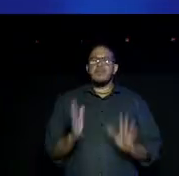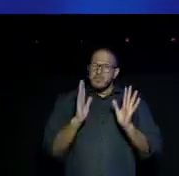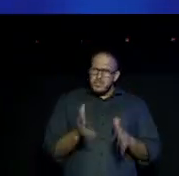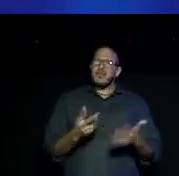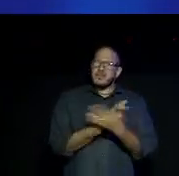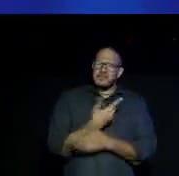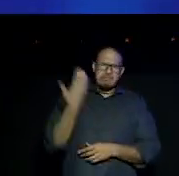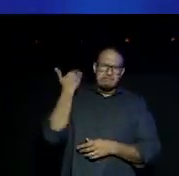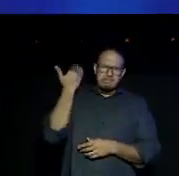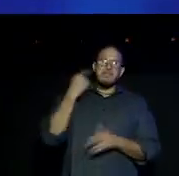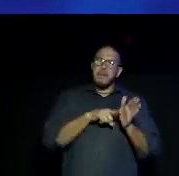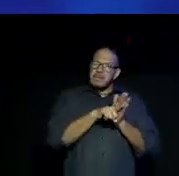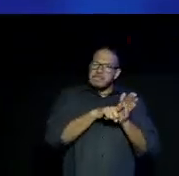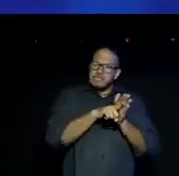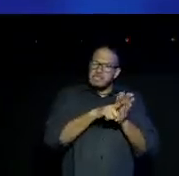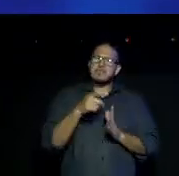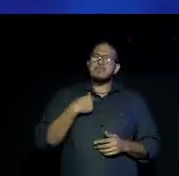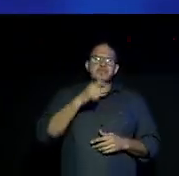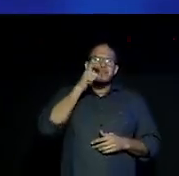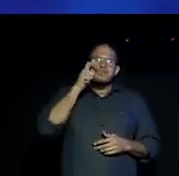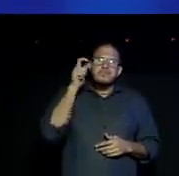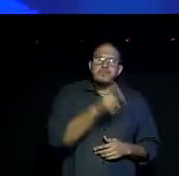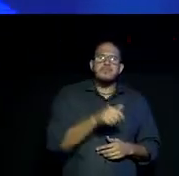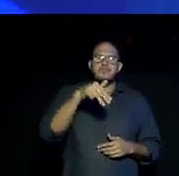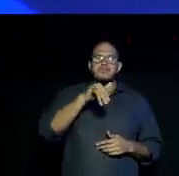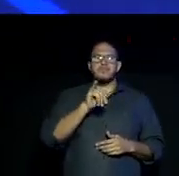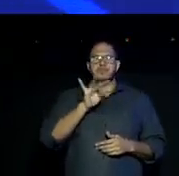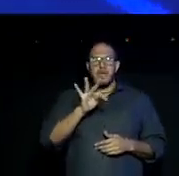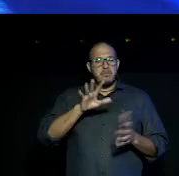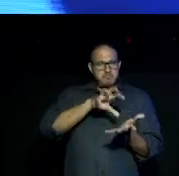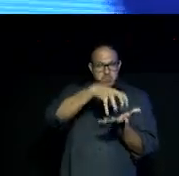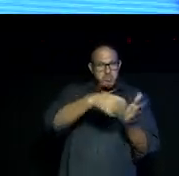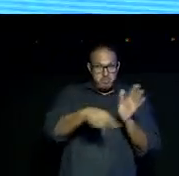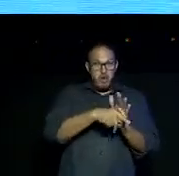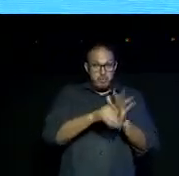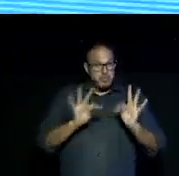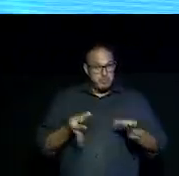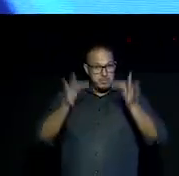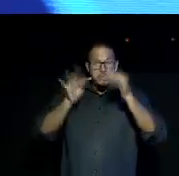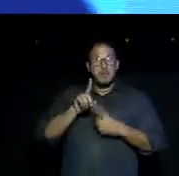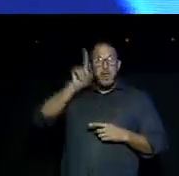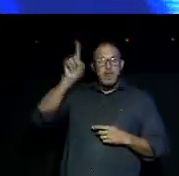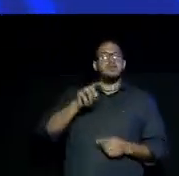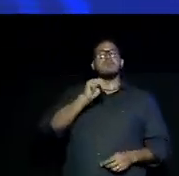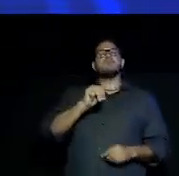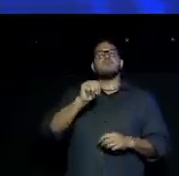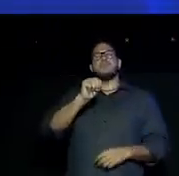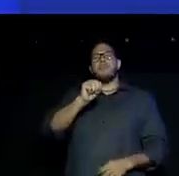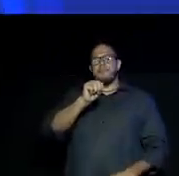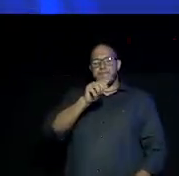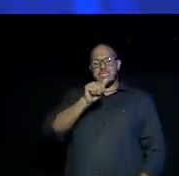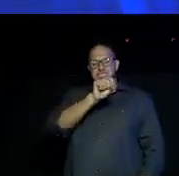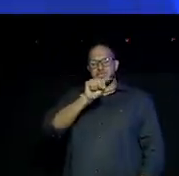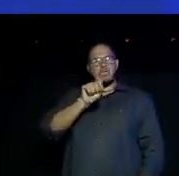vez foi feita uma pesquisa que eu achei muito interessante naquele MIT, Instituto de Tecnologia de Massachusetts. Pegaram